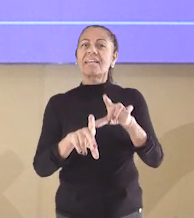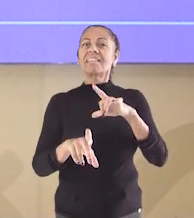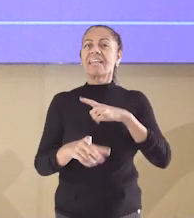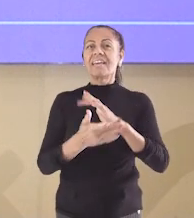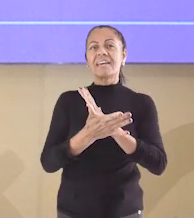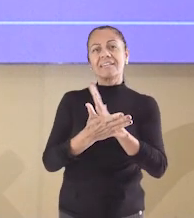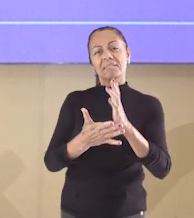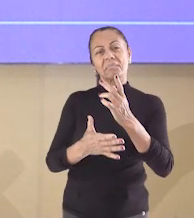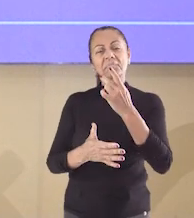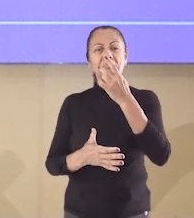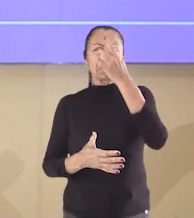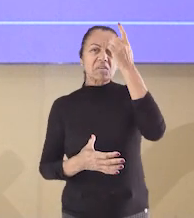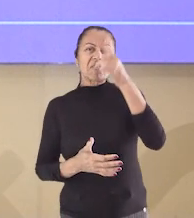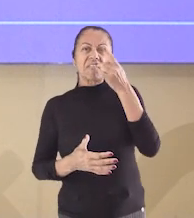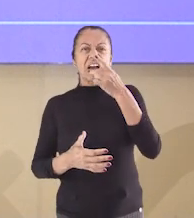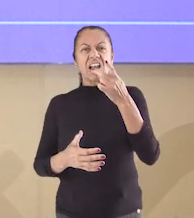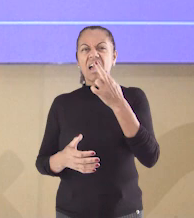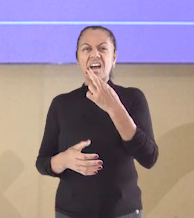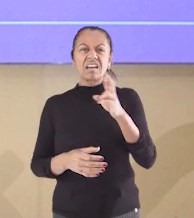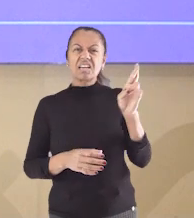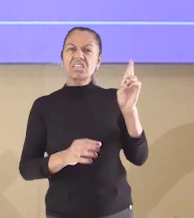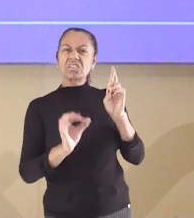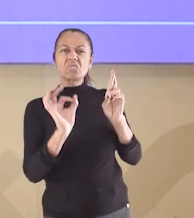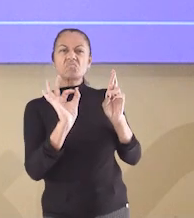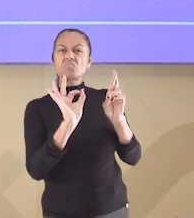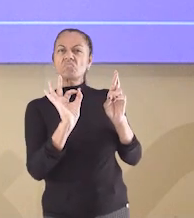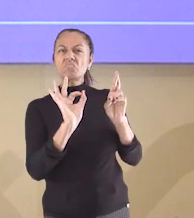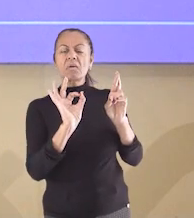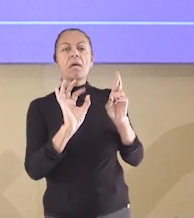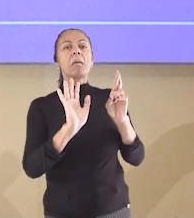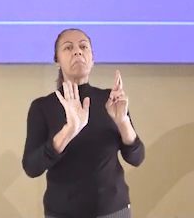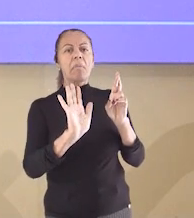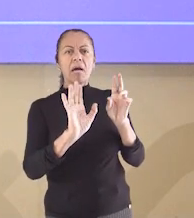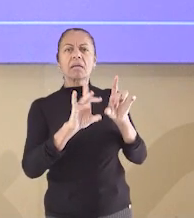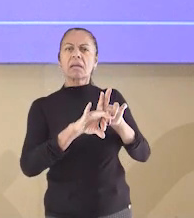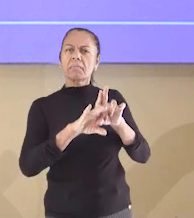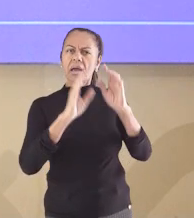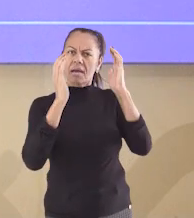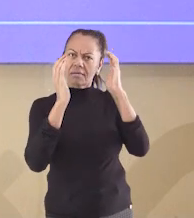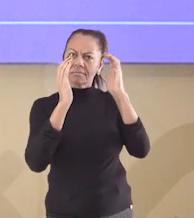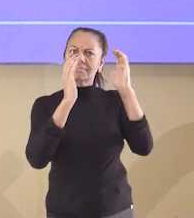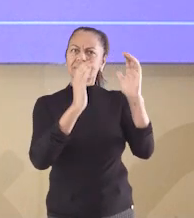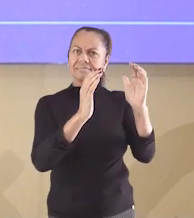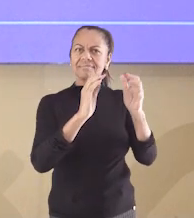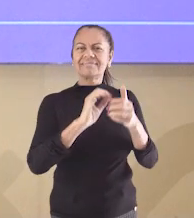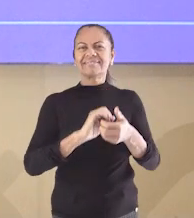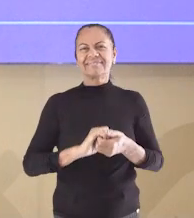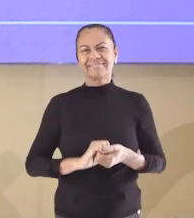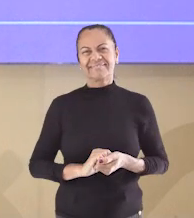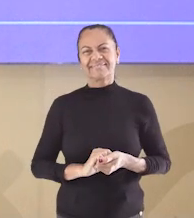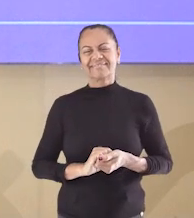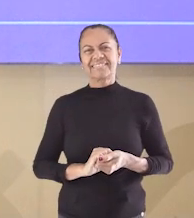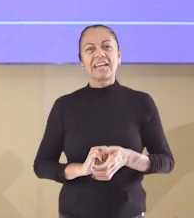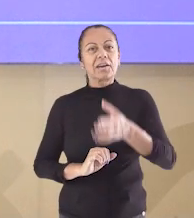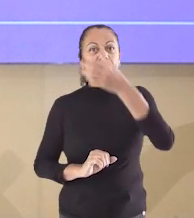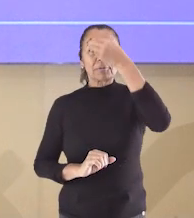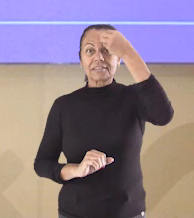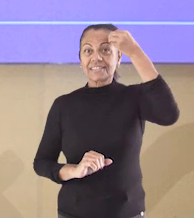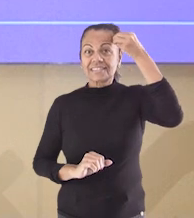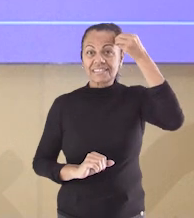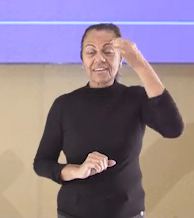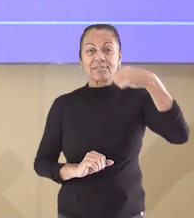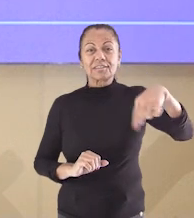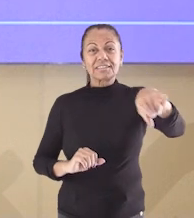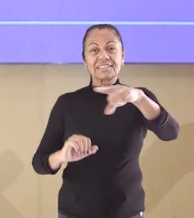a todas as crenças e o jeito de cada pessoa ser e até aquelas pessoas que afirmam que não